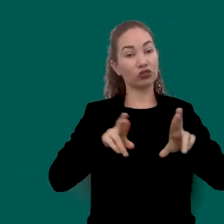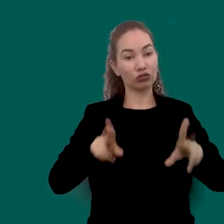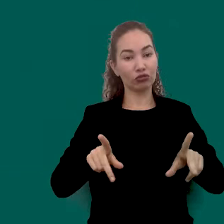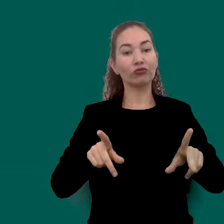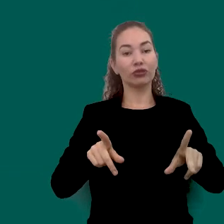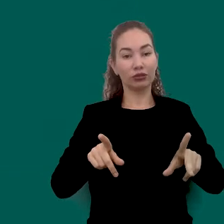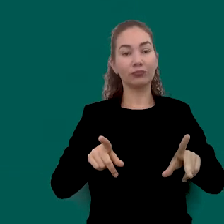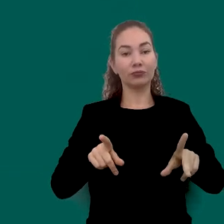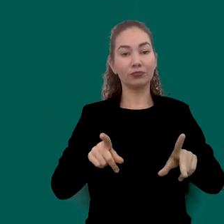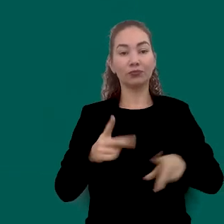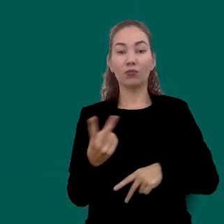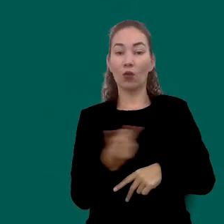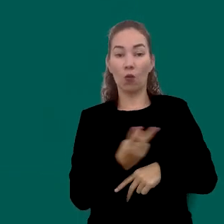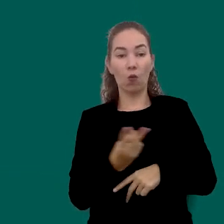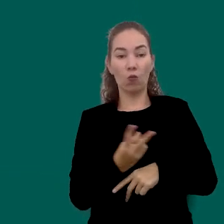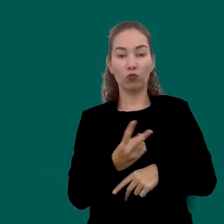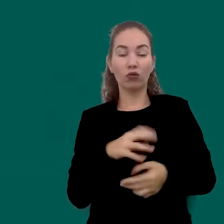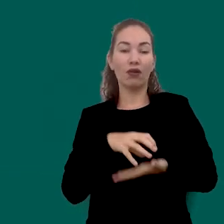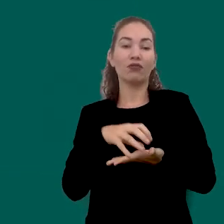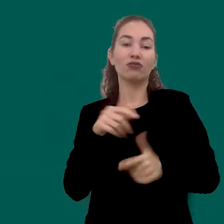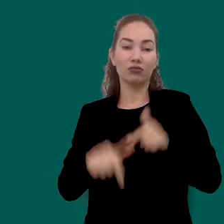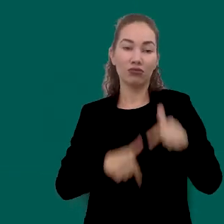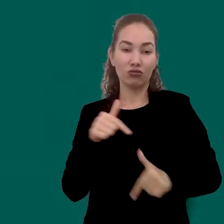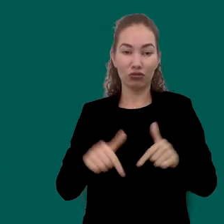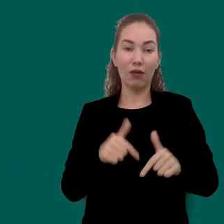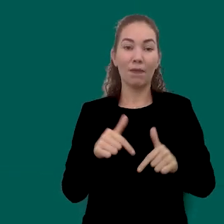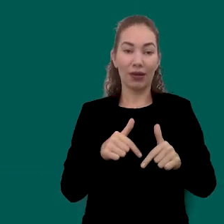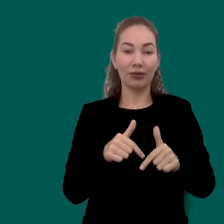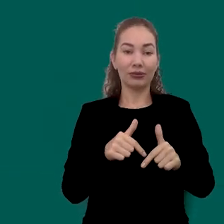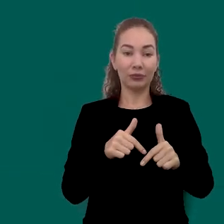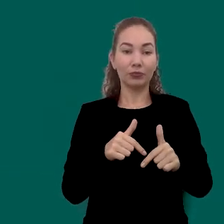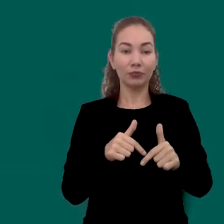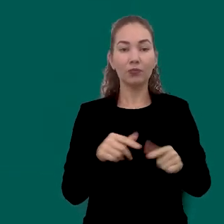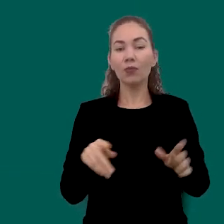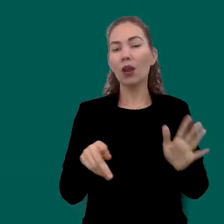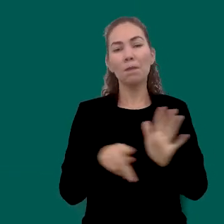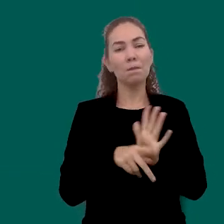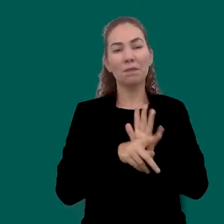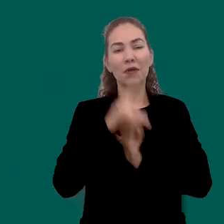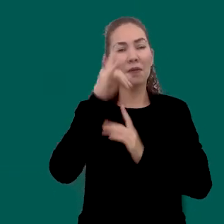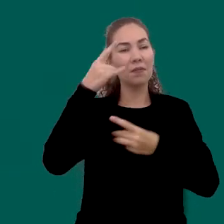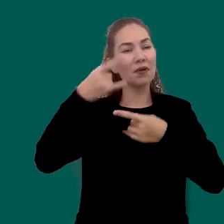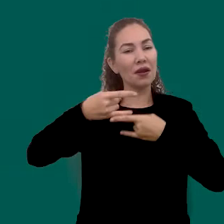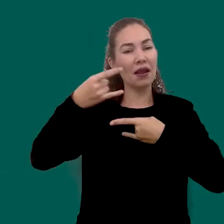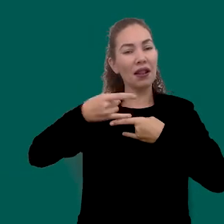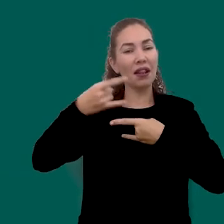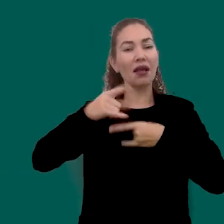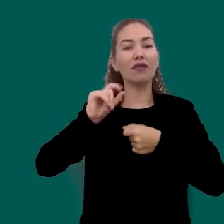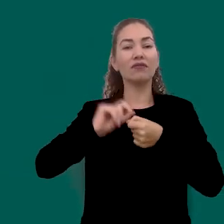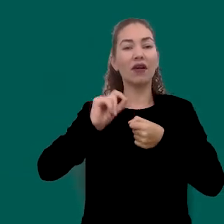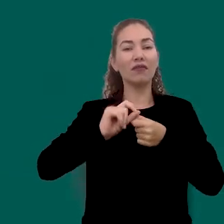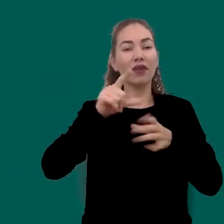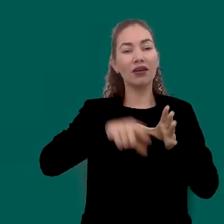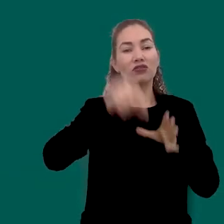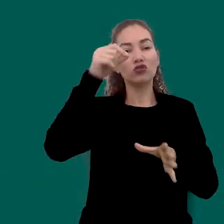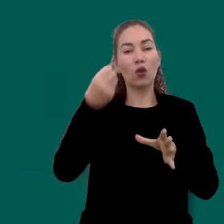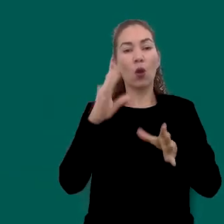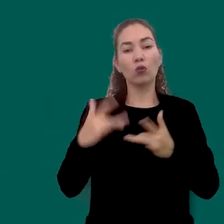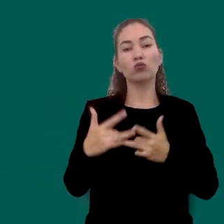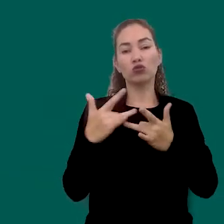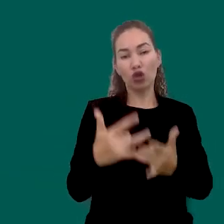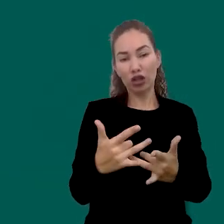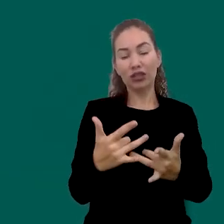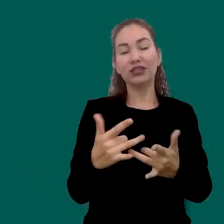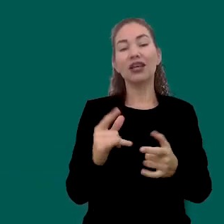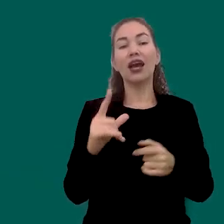Noah. Agência para os 2. Tem todo um investimento, as próprias lives, a gente sempre faz ou live premiada ou live solidária, onde tem